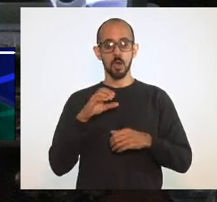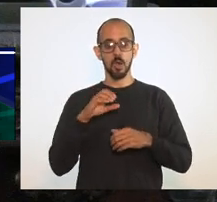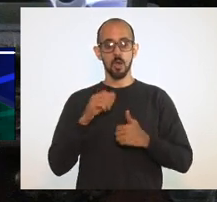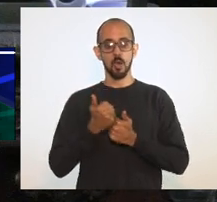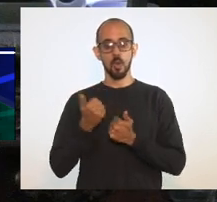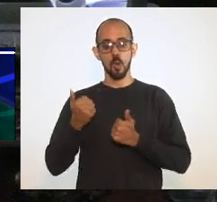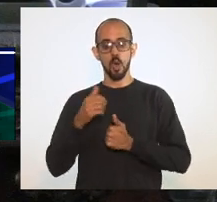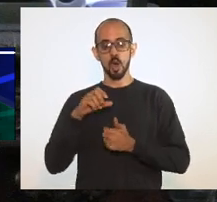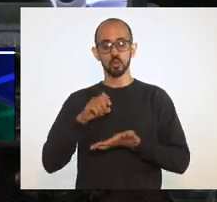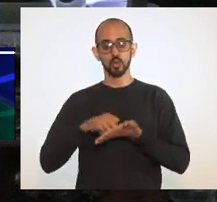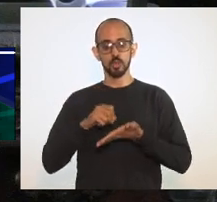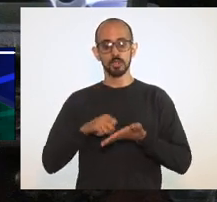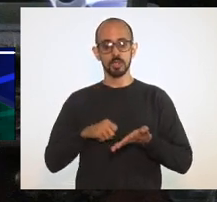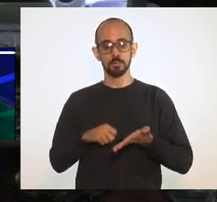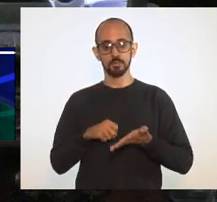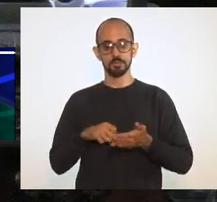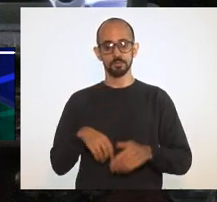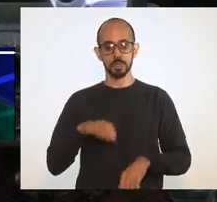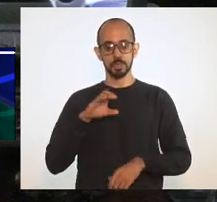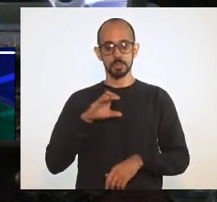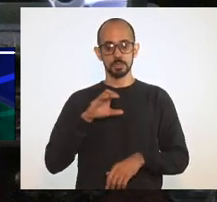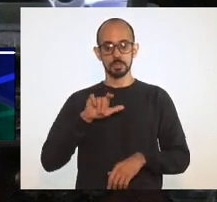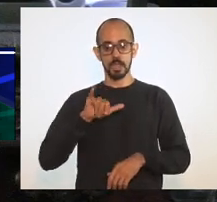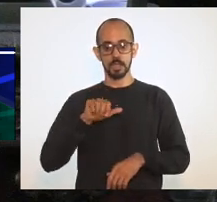voto. Ok. Deputada Célia.